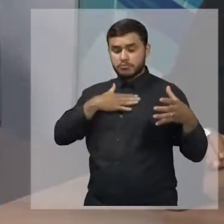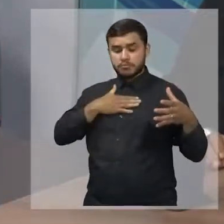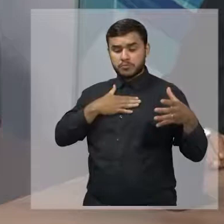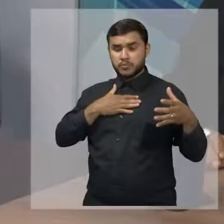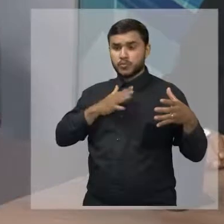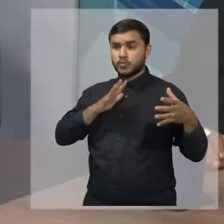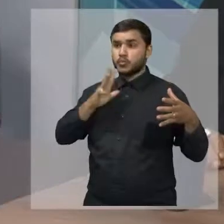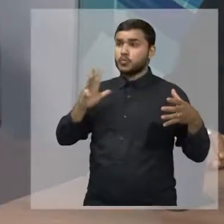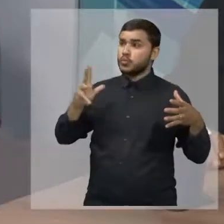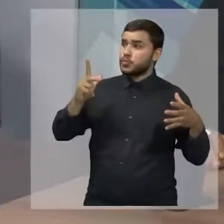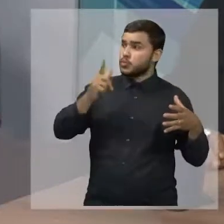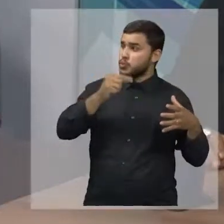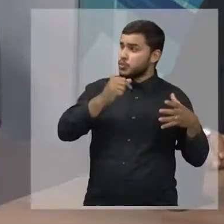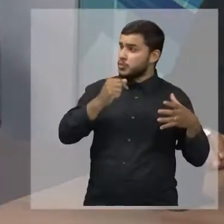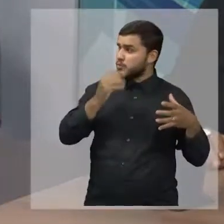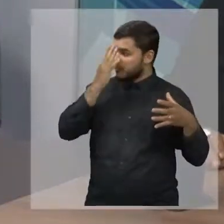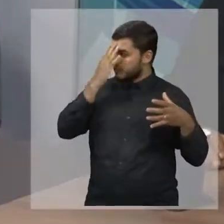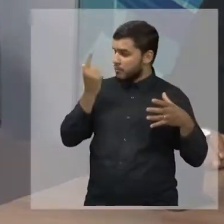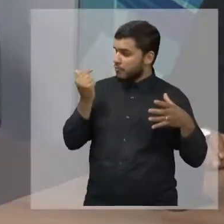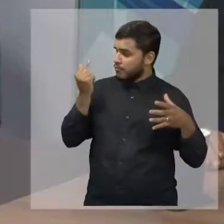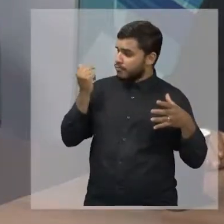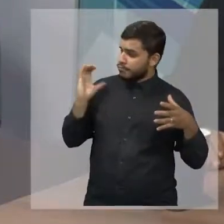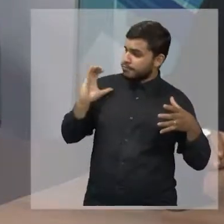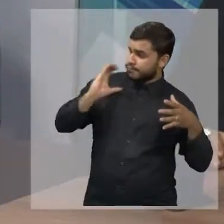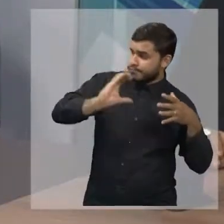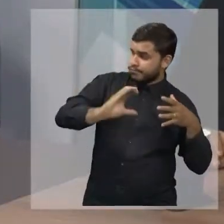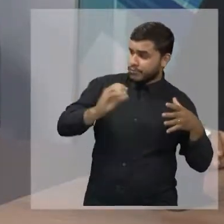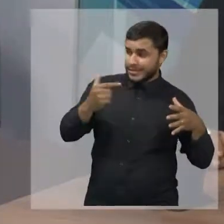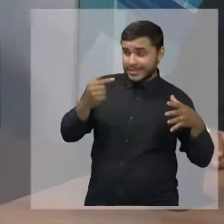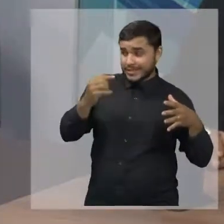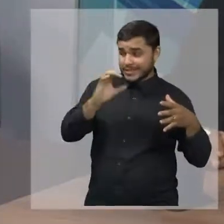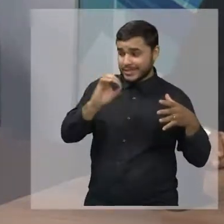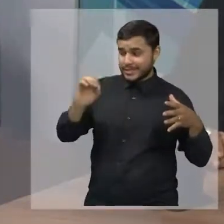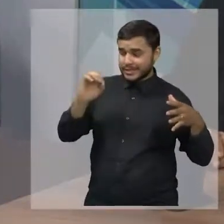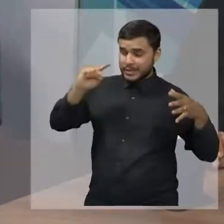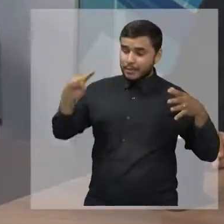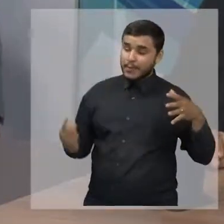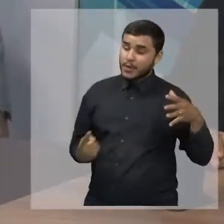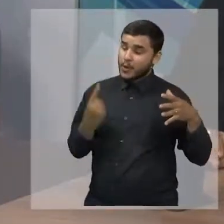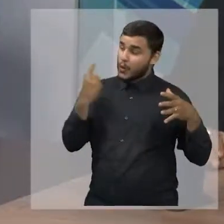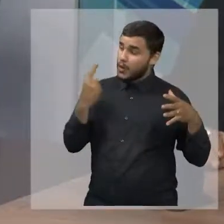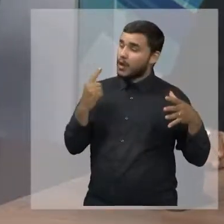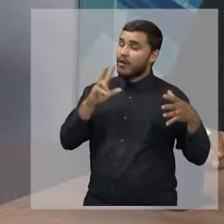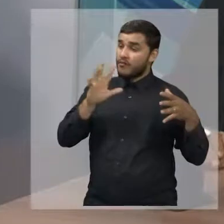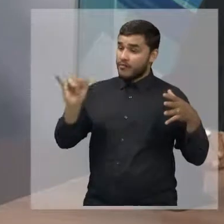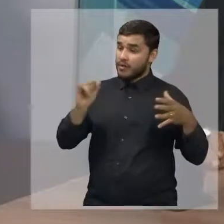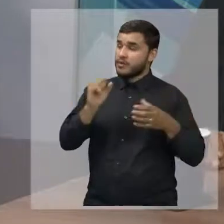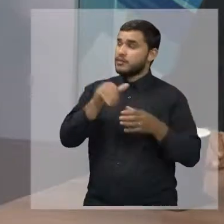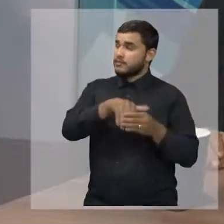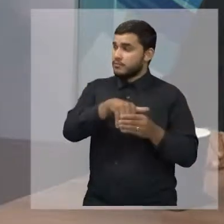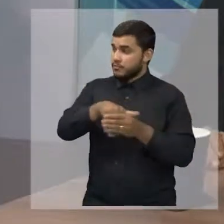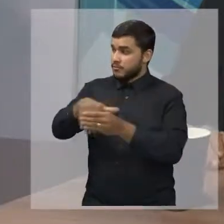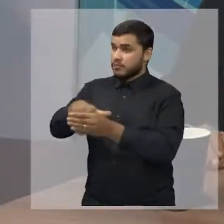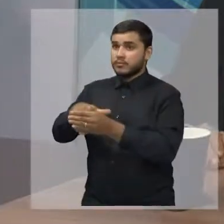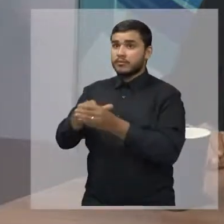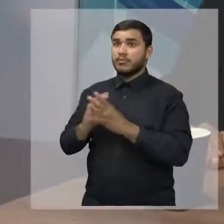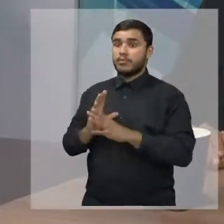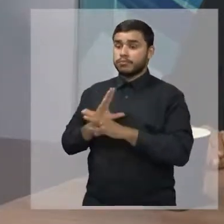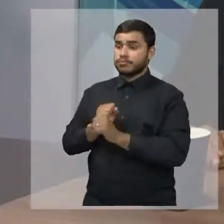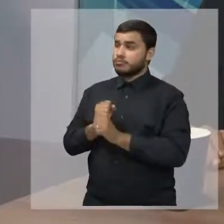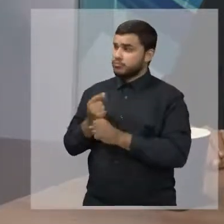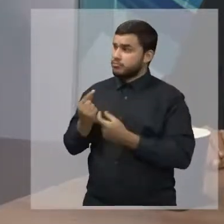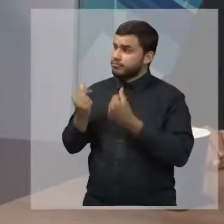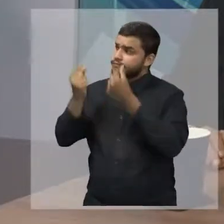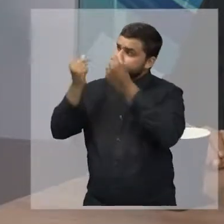700 milhões de reais que esse partido PSL terá agora para financiar as próximas eleições, que